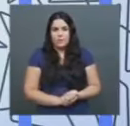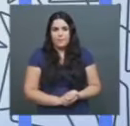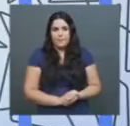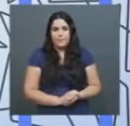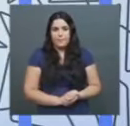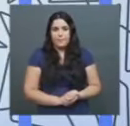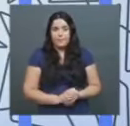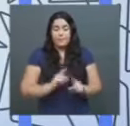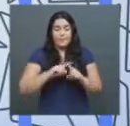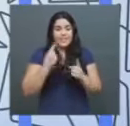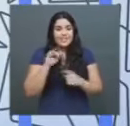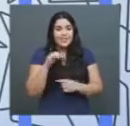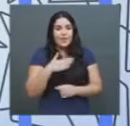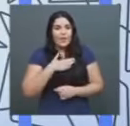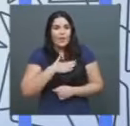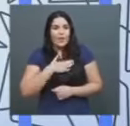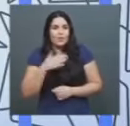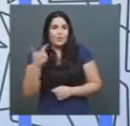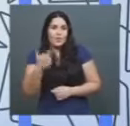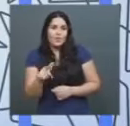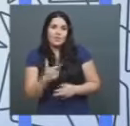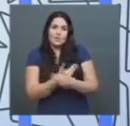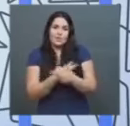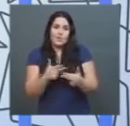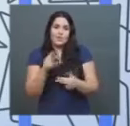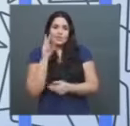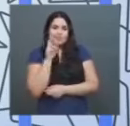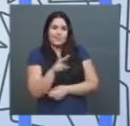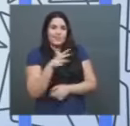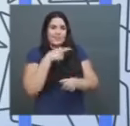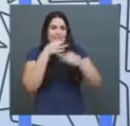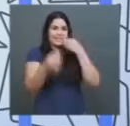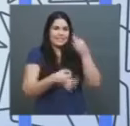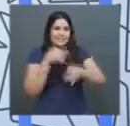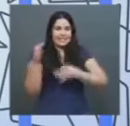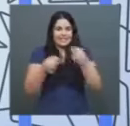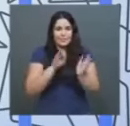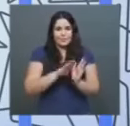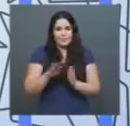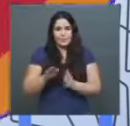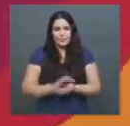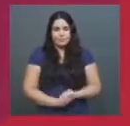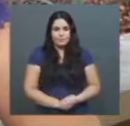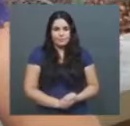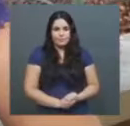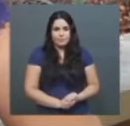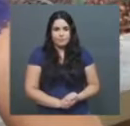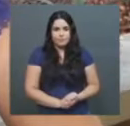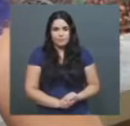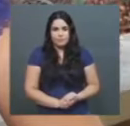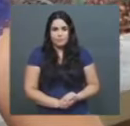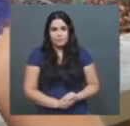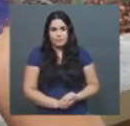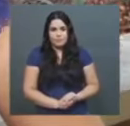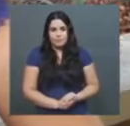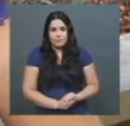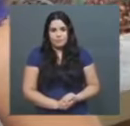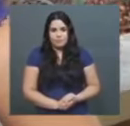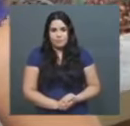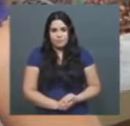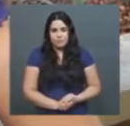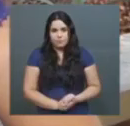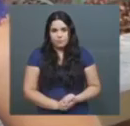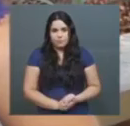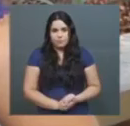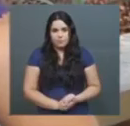você prefere outro tipo de entretenimento, se liga nessas dicas que separamos para vocês. Uma série que chama Scorpion, que é